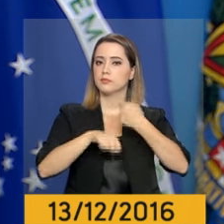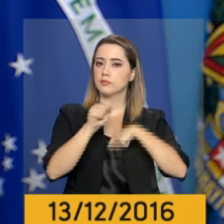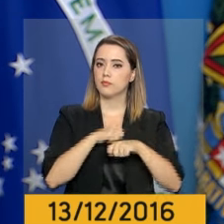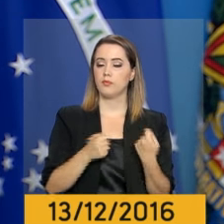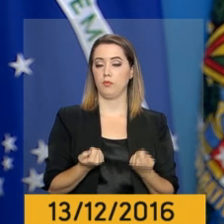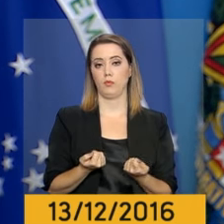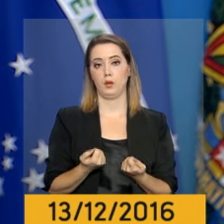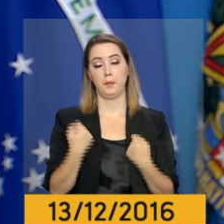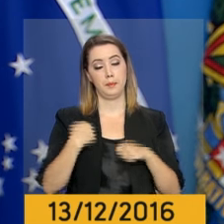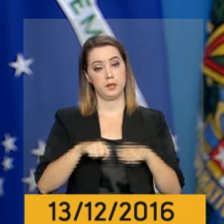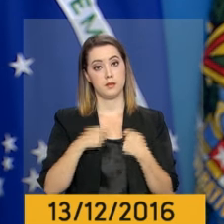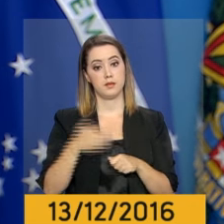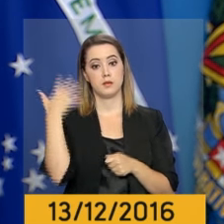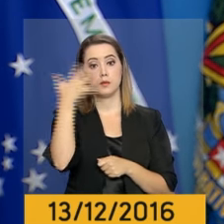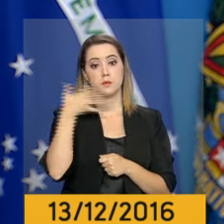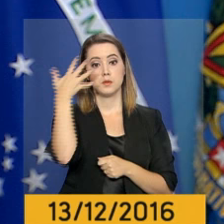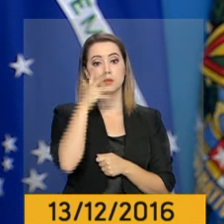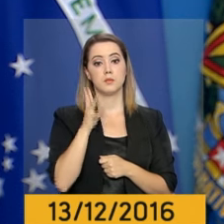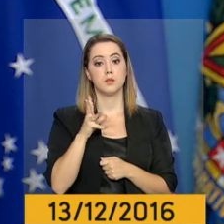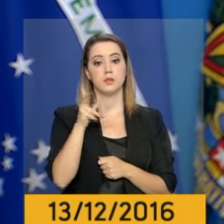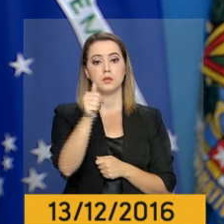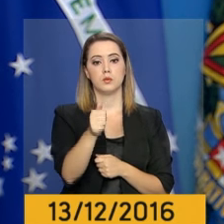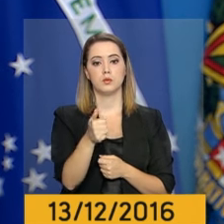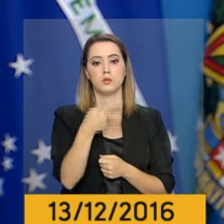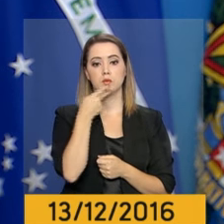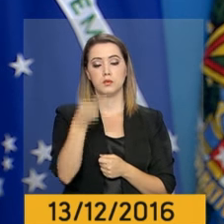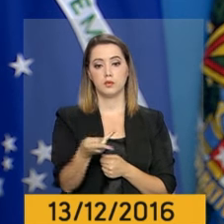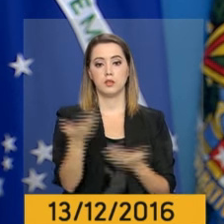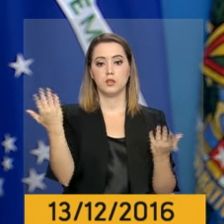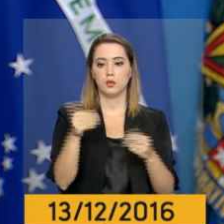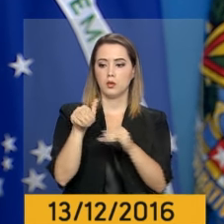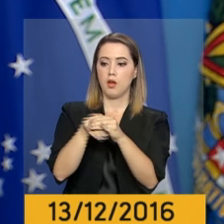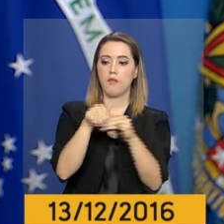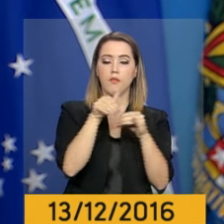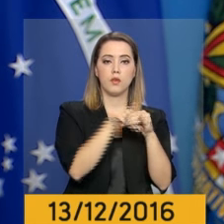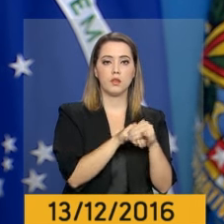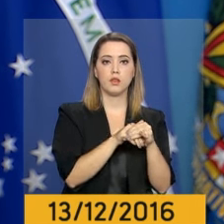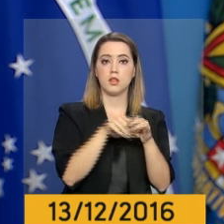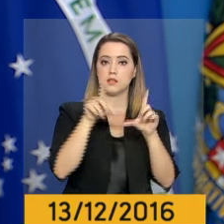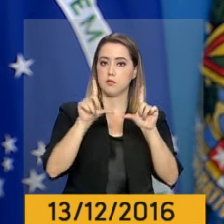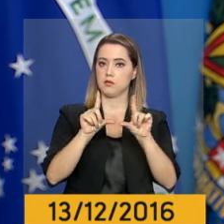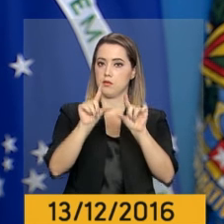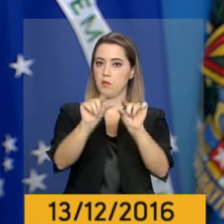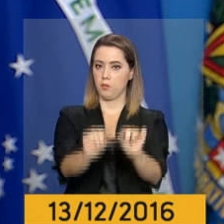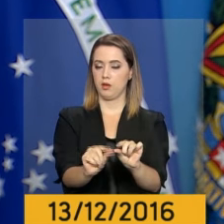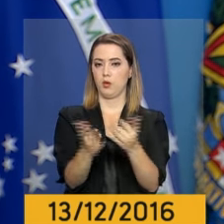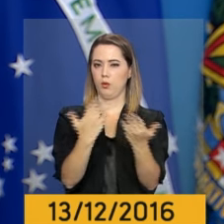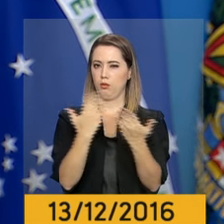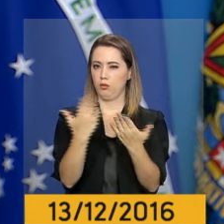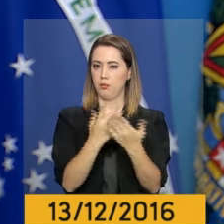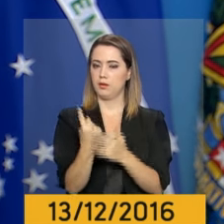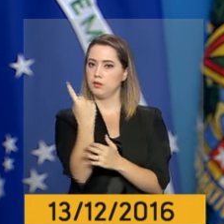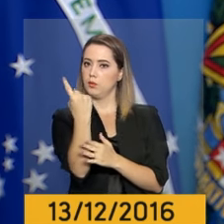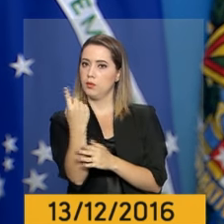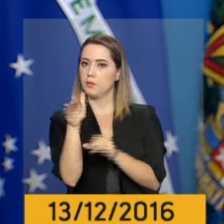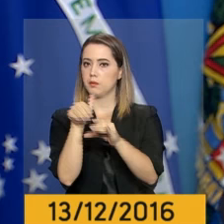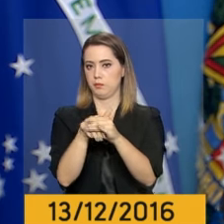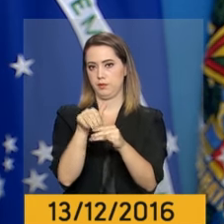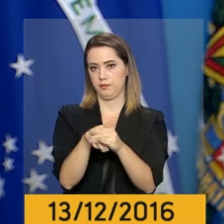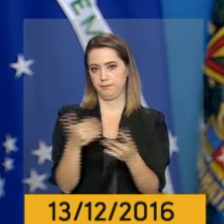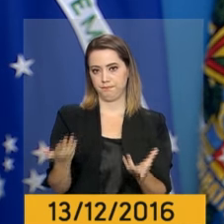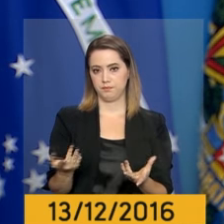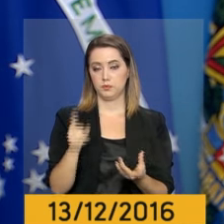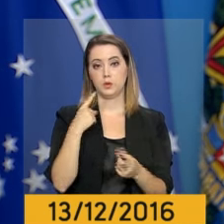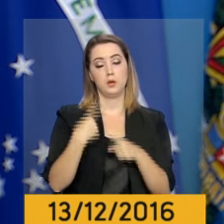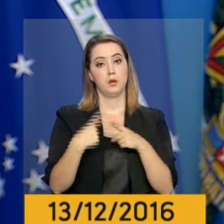esclarecer que a votação agora foi menor do que a votação primeira, mas ela se deve ao